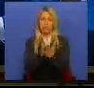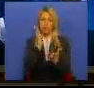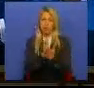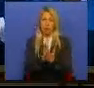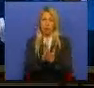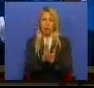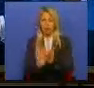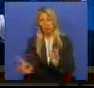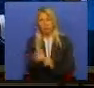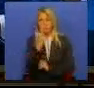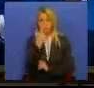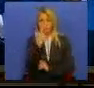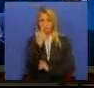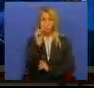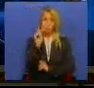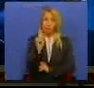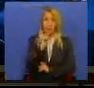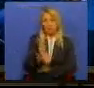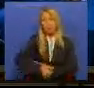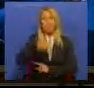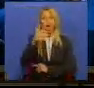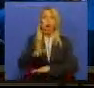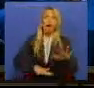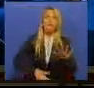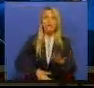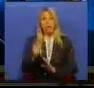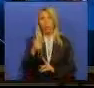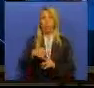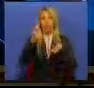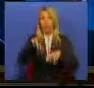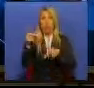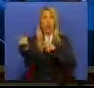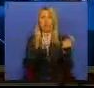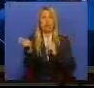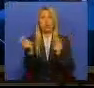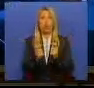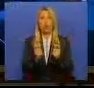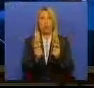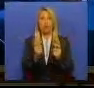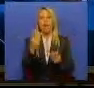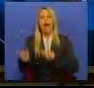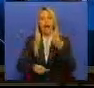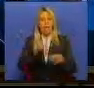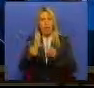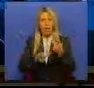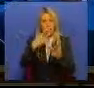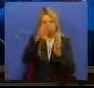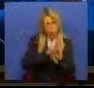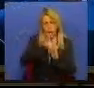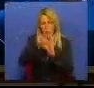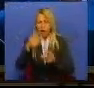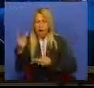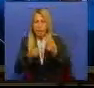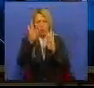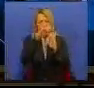De preferência, fazendo aquilo que, curiosamente, nunca se discute, a avaliação desses currículos, a avaliação desses